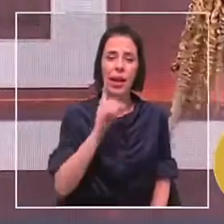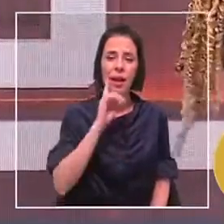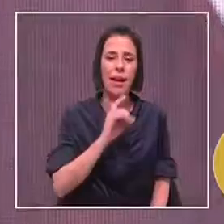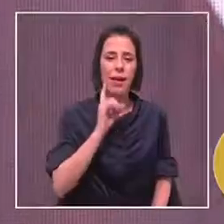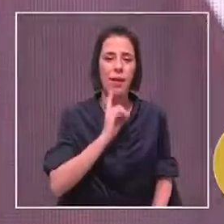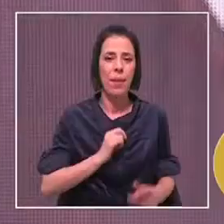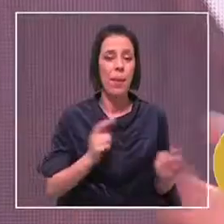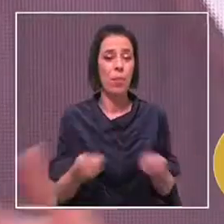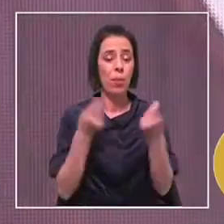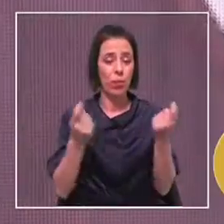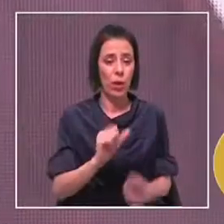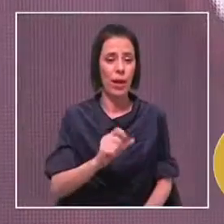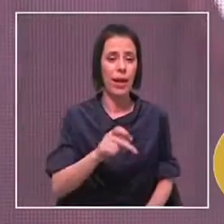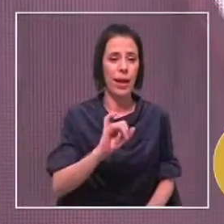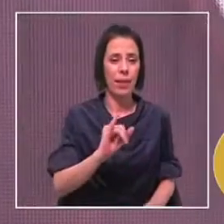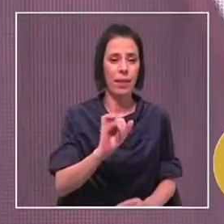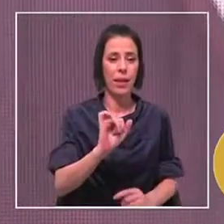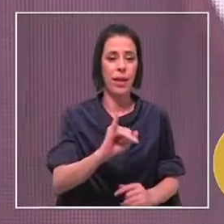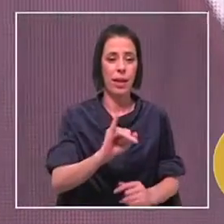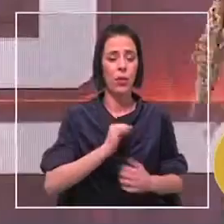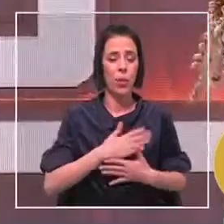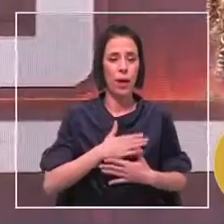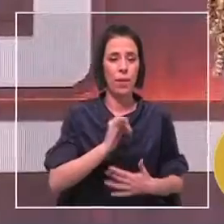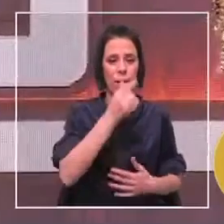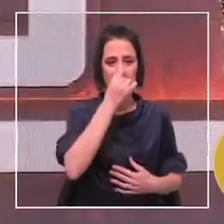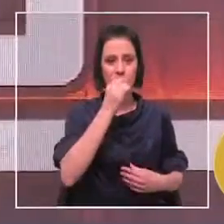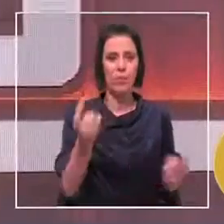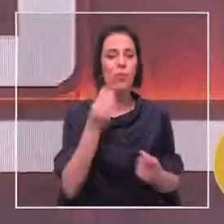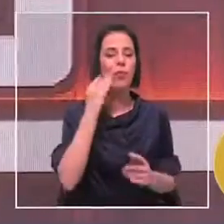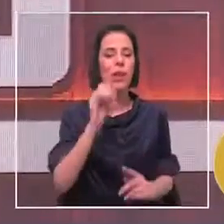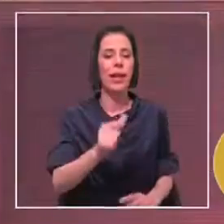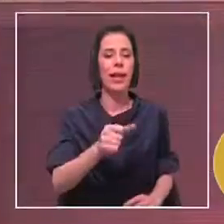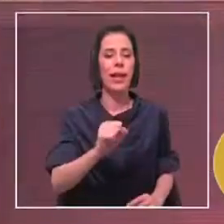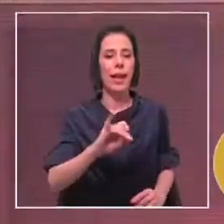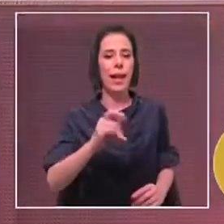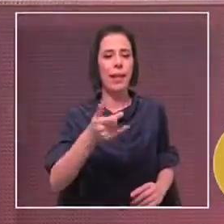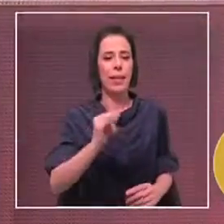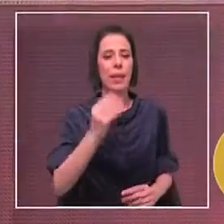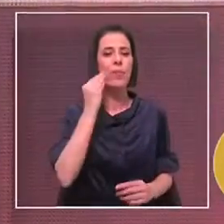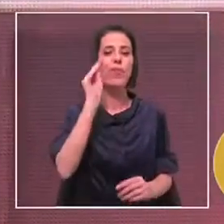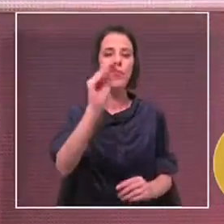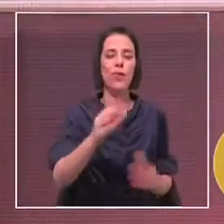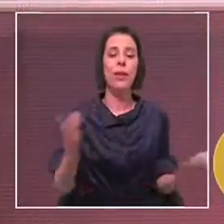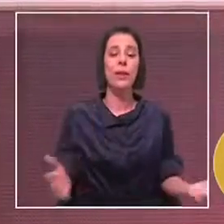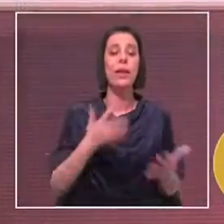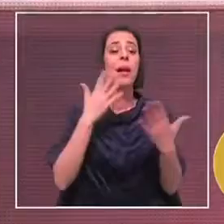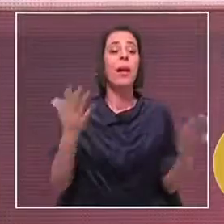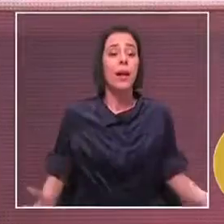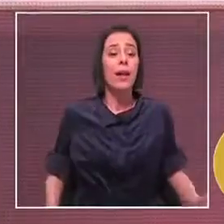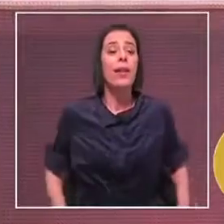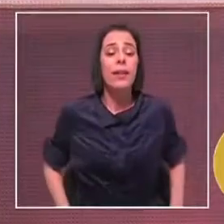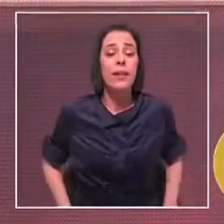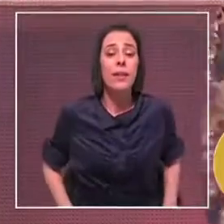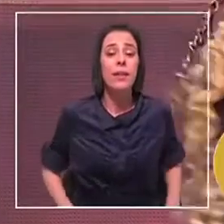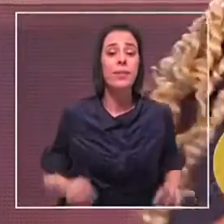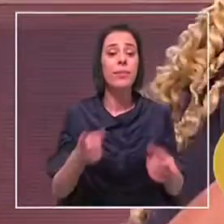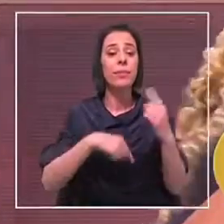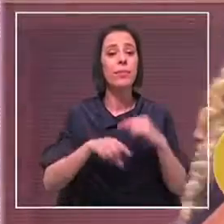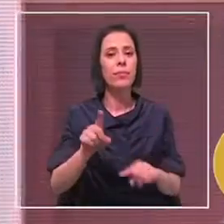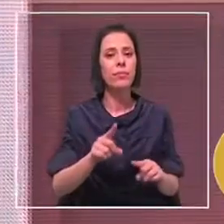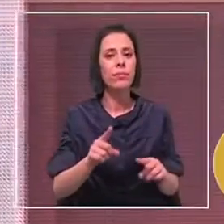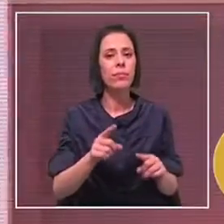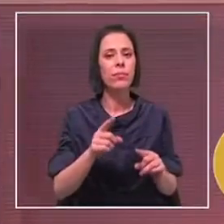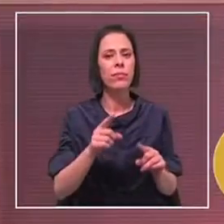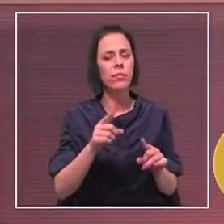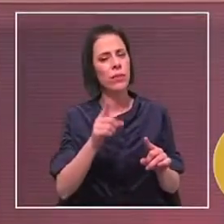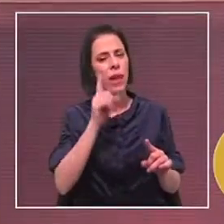a minha promotora, também tua amiga. Também a minha promotora. É, um beijinho para ela também. Um beijinho para a Gabi. Um beijinho muito grande. E agora vamos passar para uma